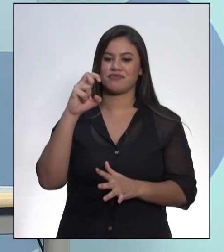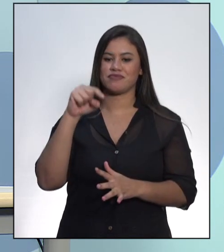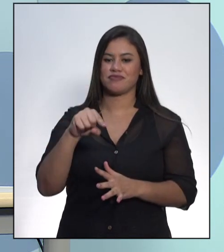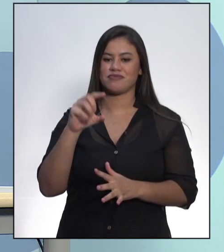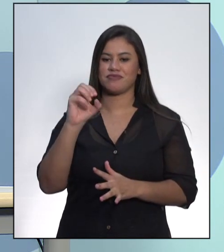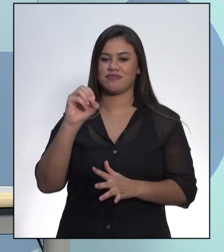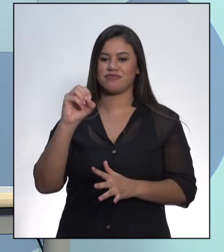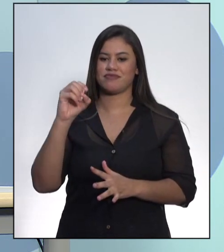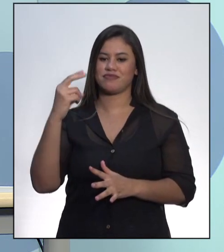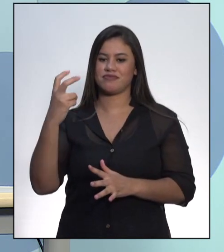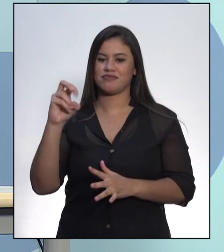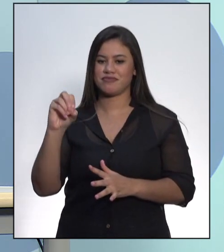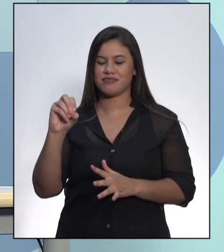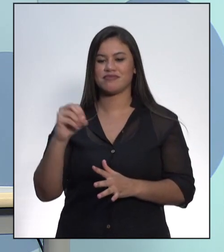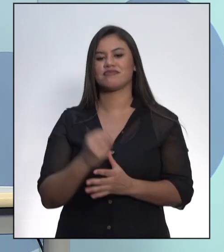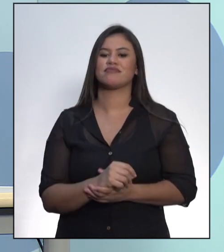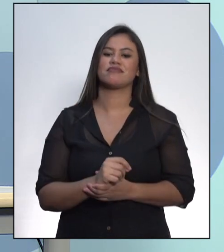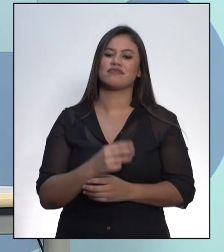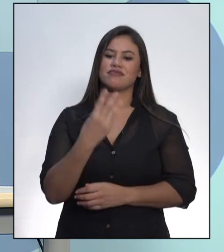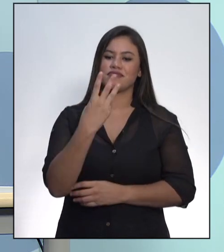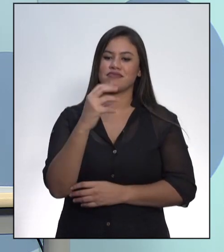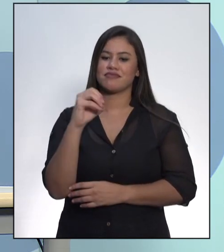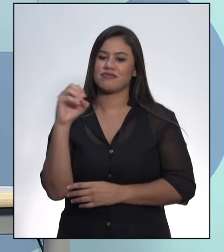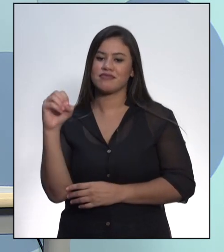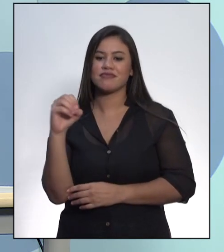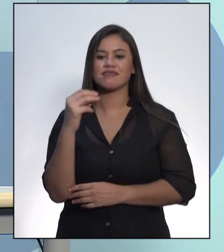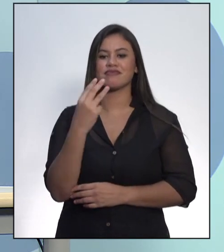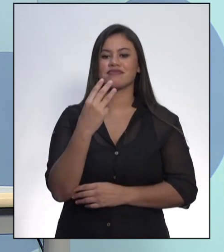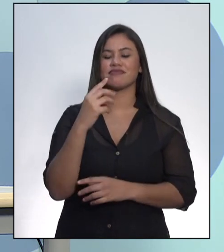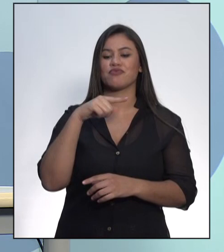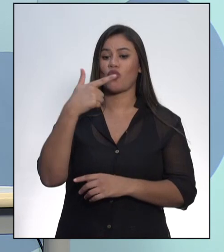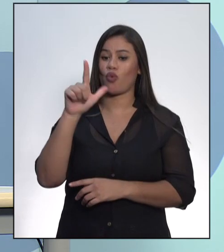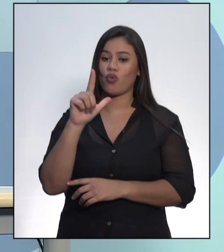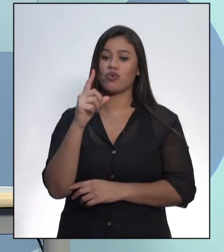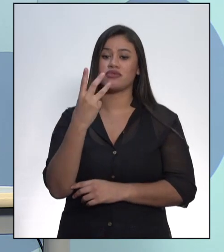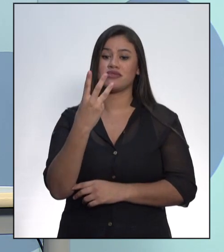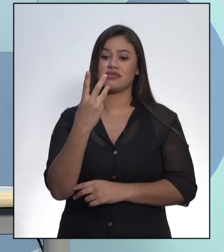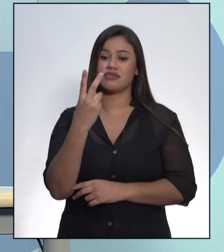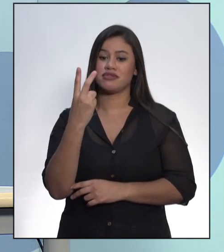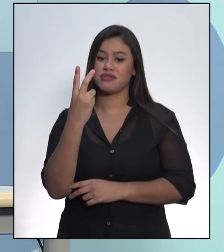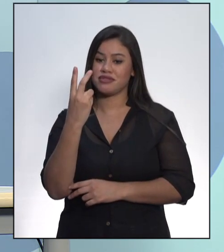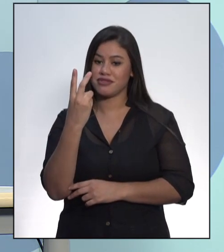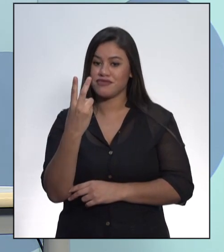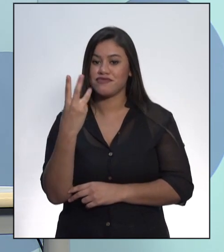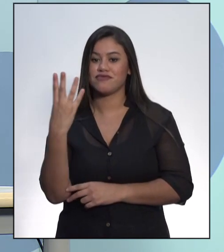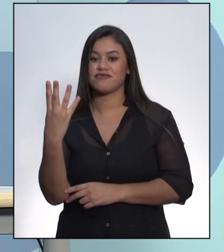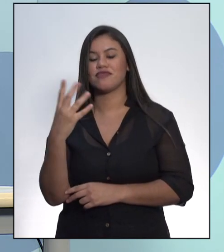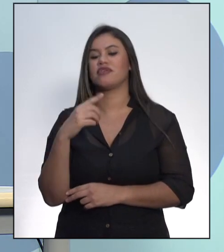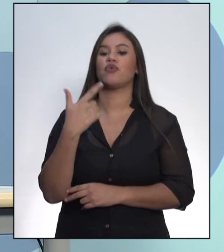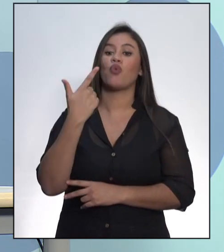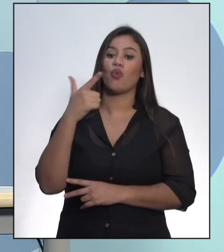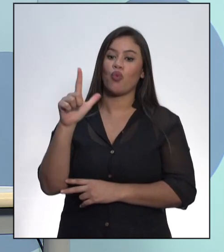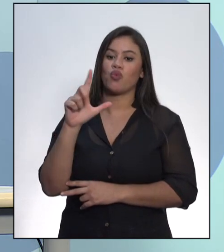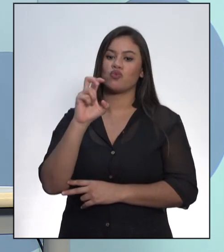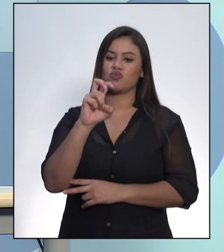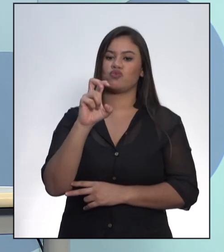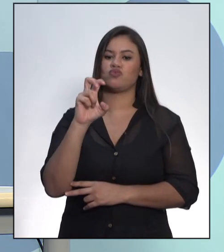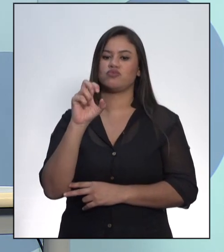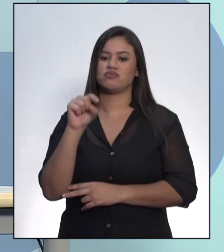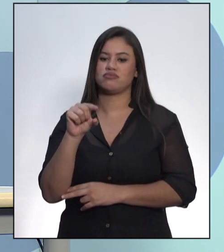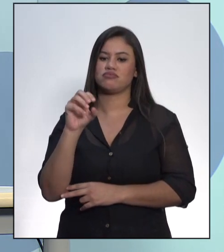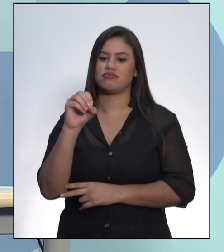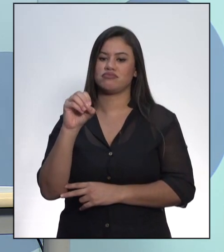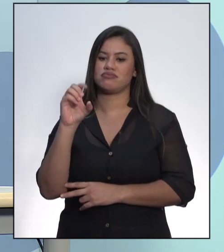Gabriel, 300. Luiz Fernando, 324. João Vitor, né? Também, ó, 5.050. E a Adriele